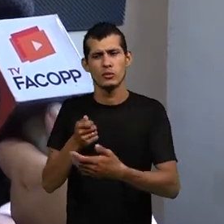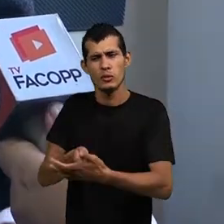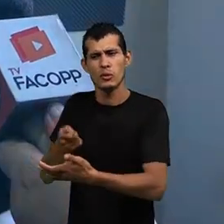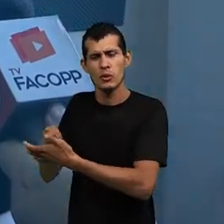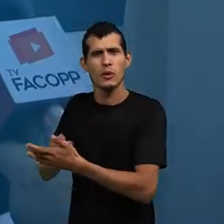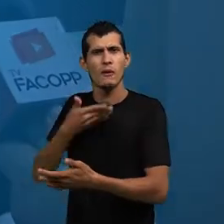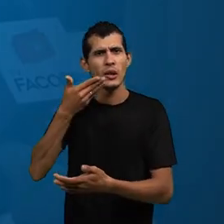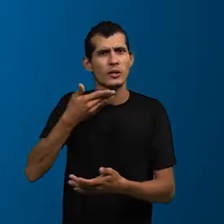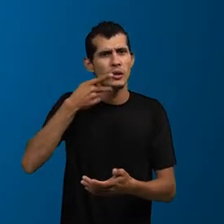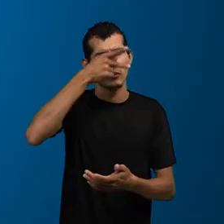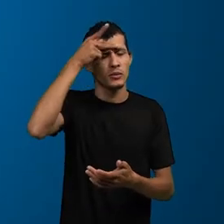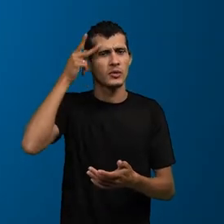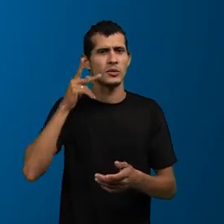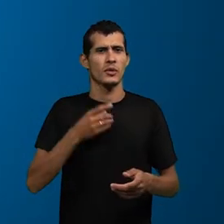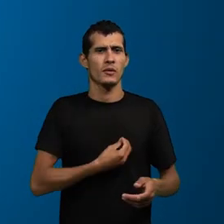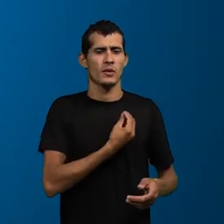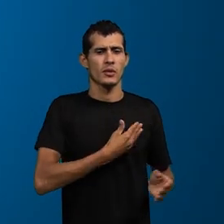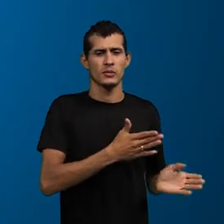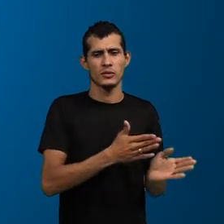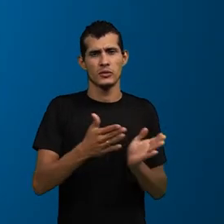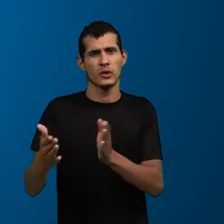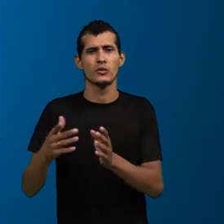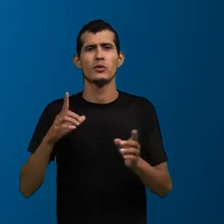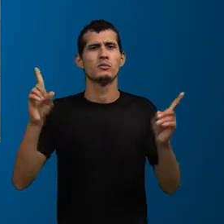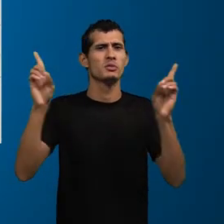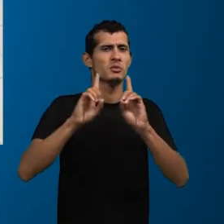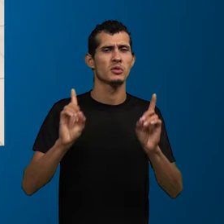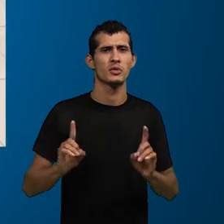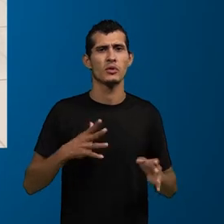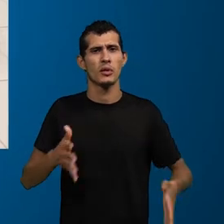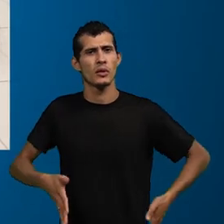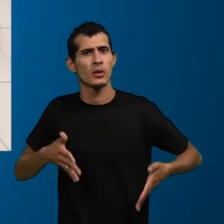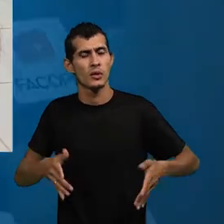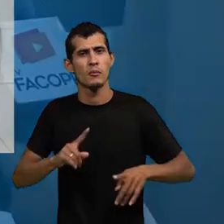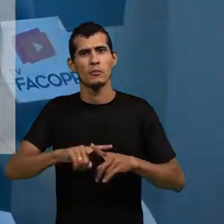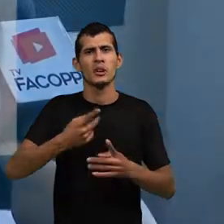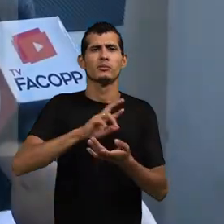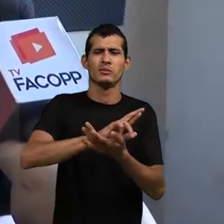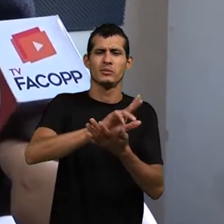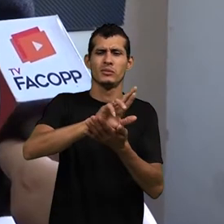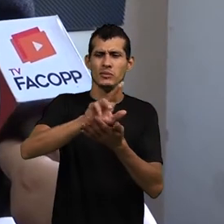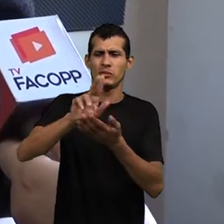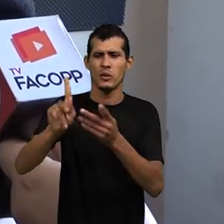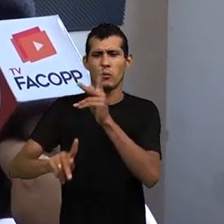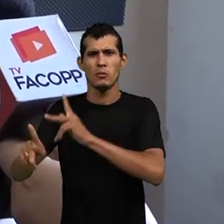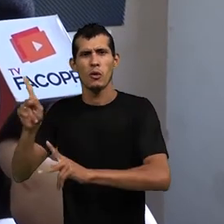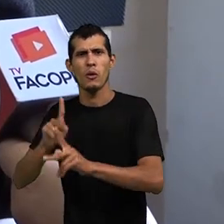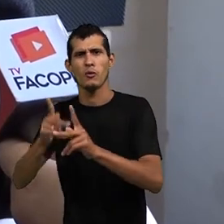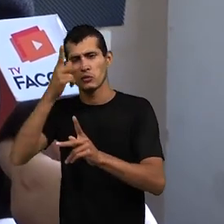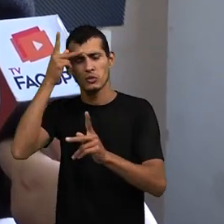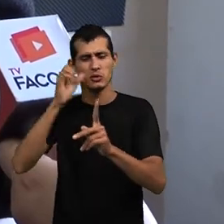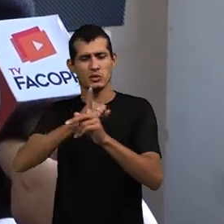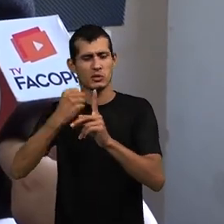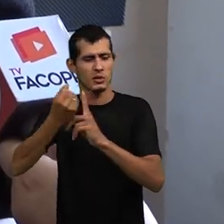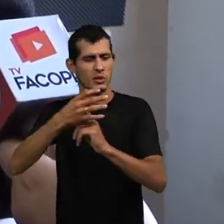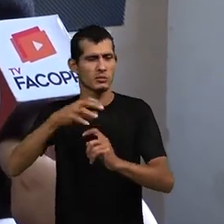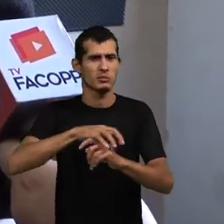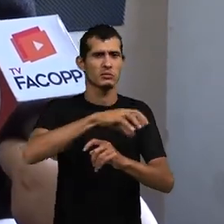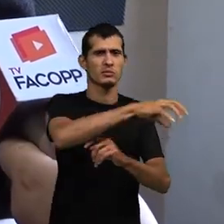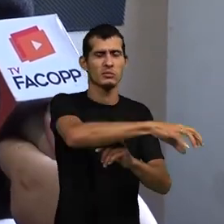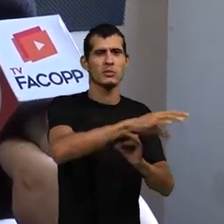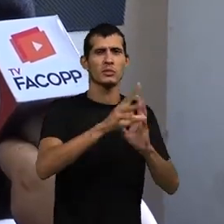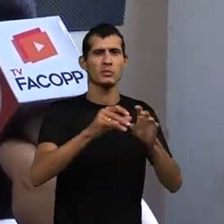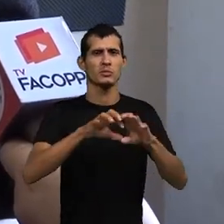tentar facilitar a vida dessas pessoas, não apenas o deficiente, o cadeirante, mas aquela população menos